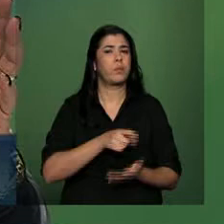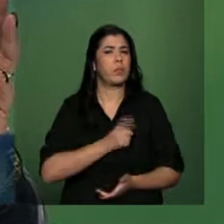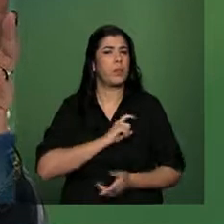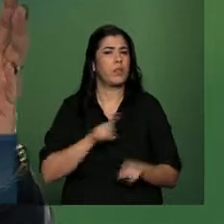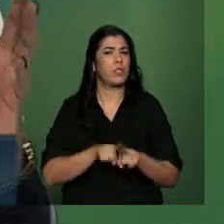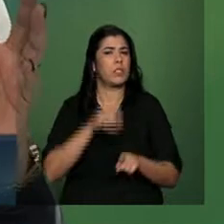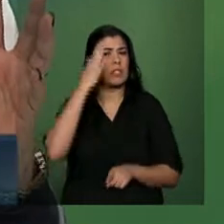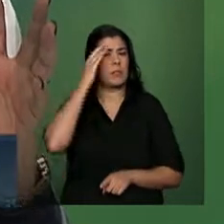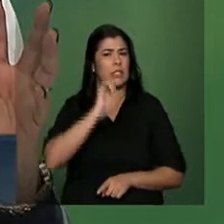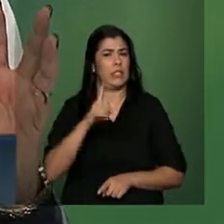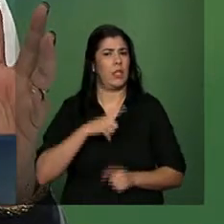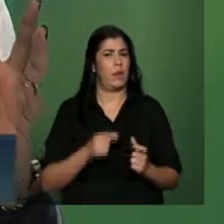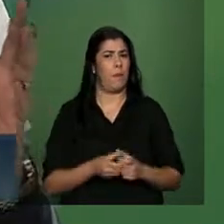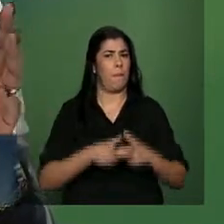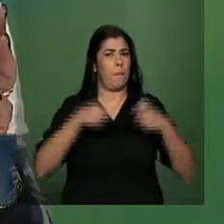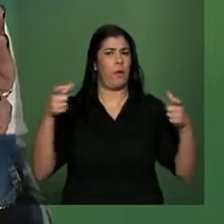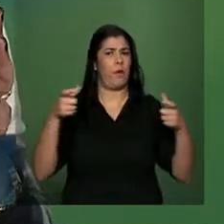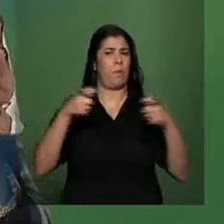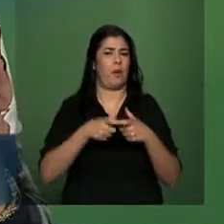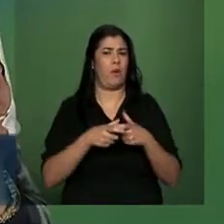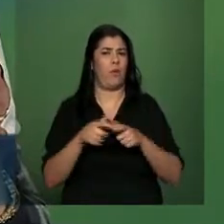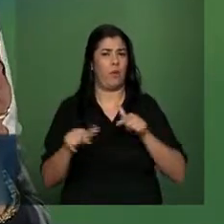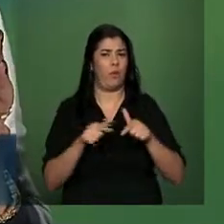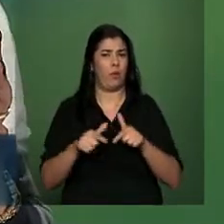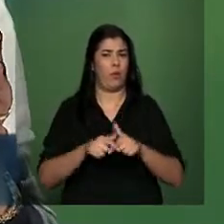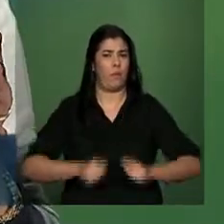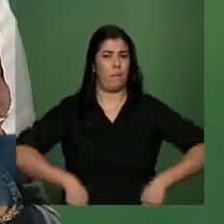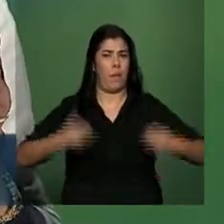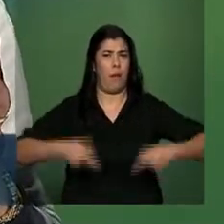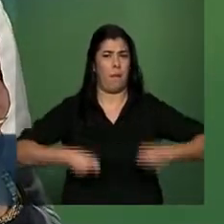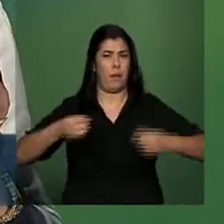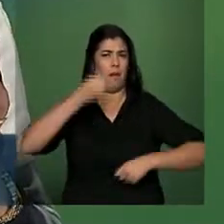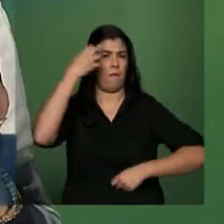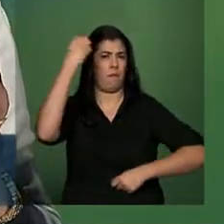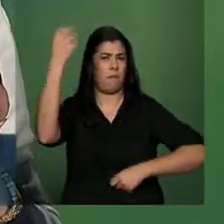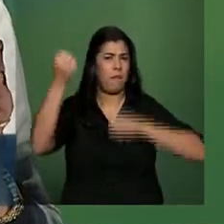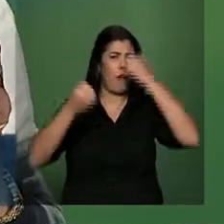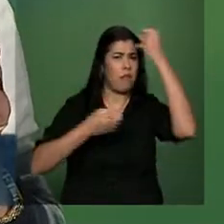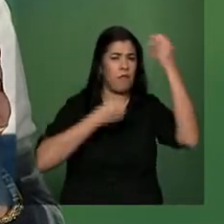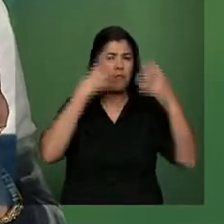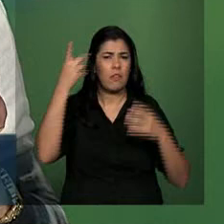se tem muito funcionário, se tem pouco funcionário, se está gastando diária demais, se está gastando